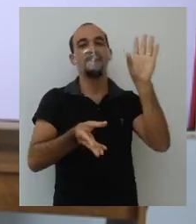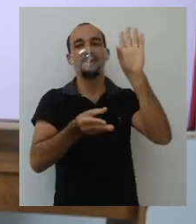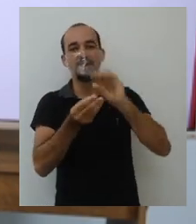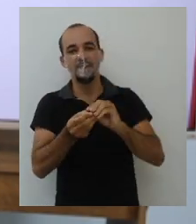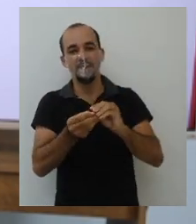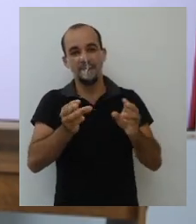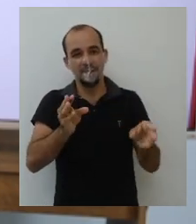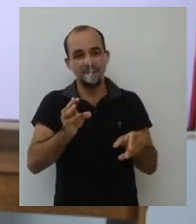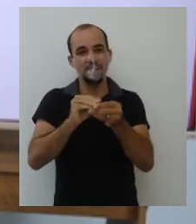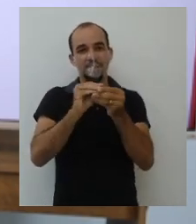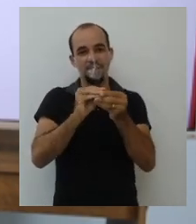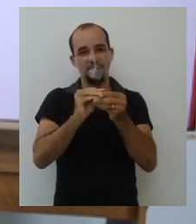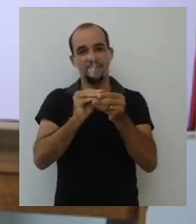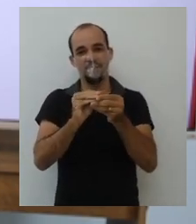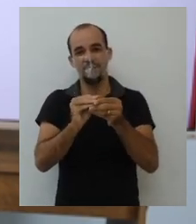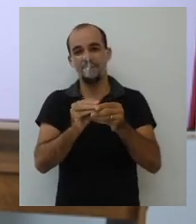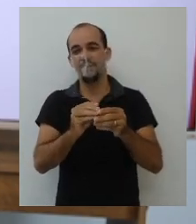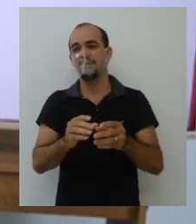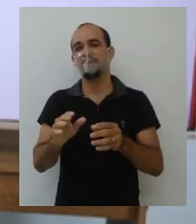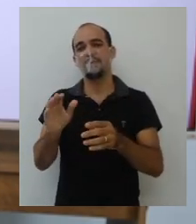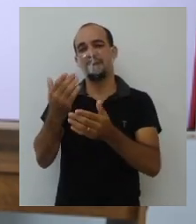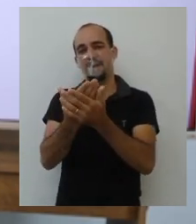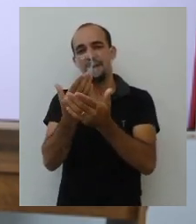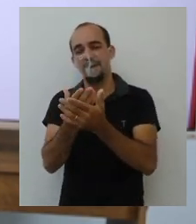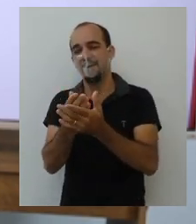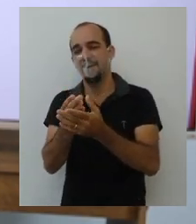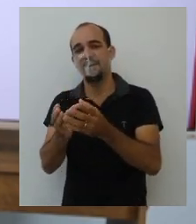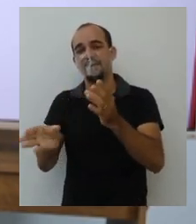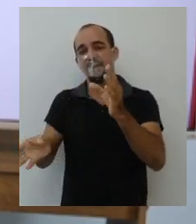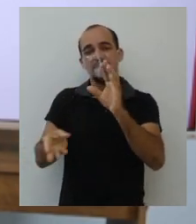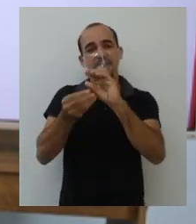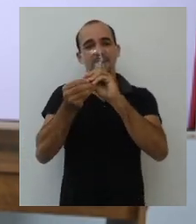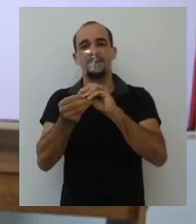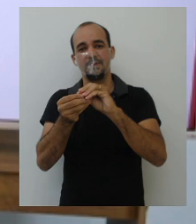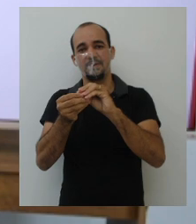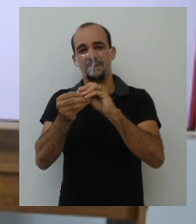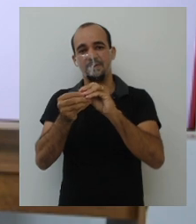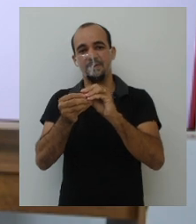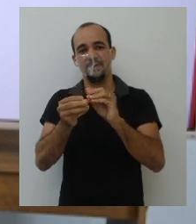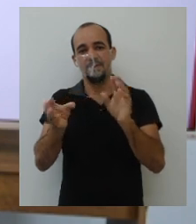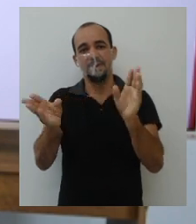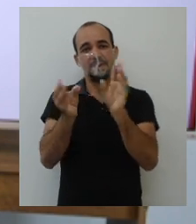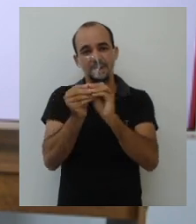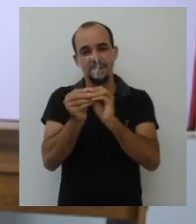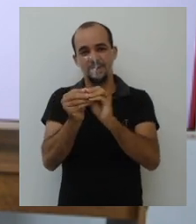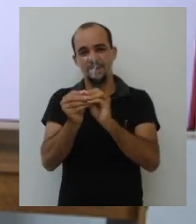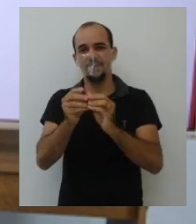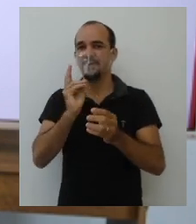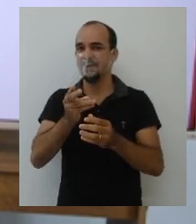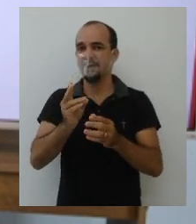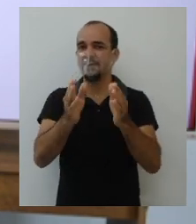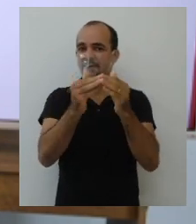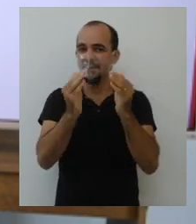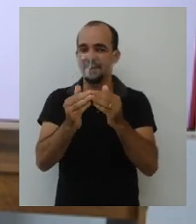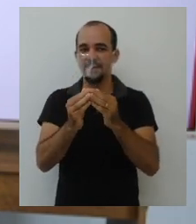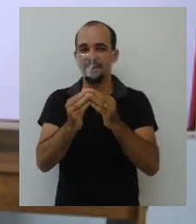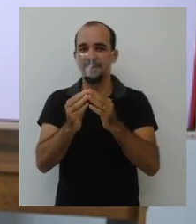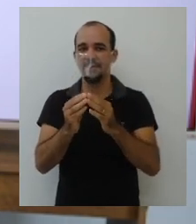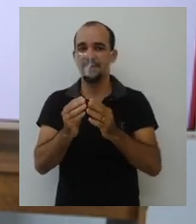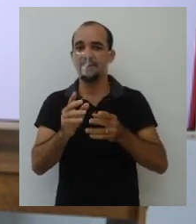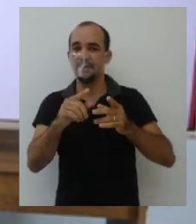a gente pede muito resumo. E o resumo ele vai te ajudar a estudar e